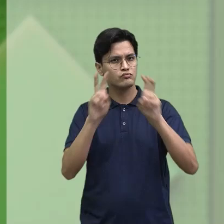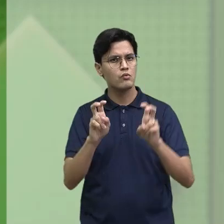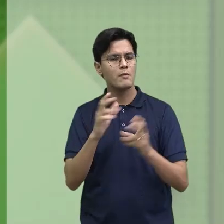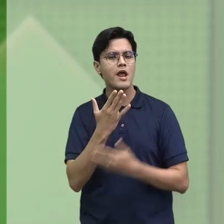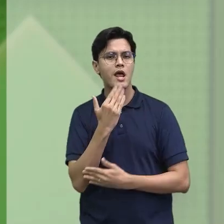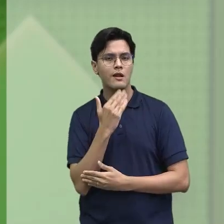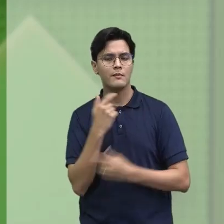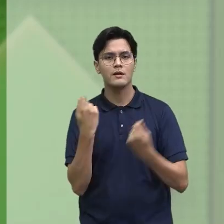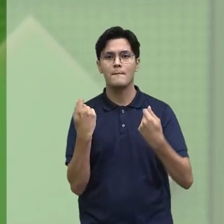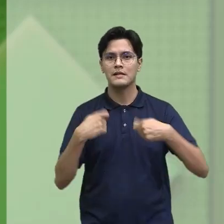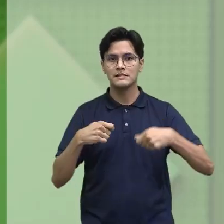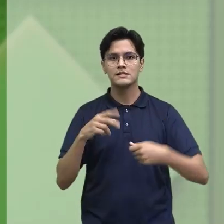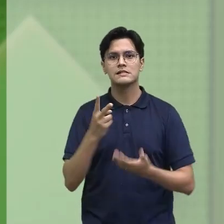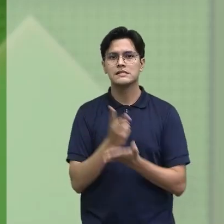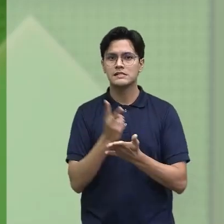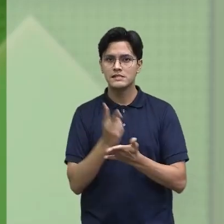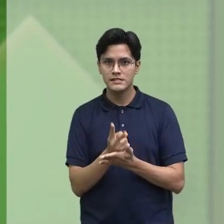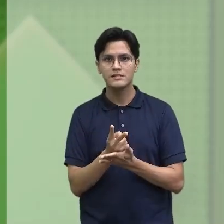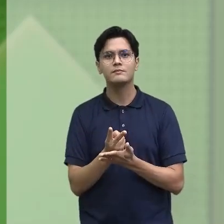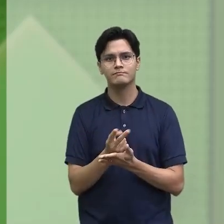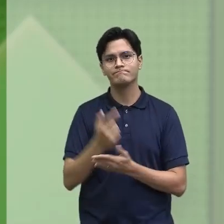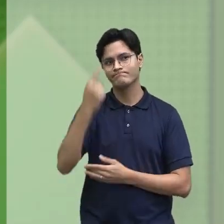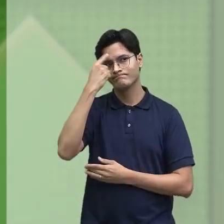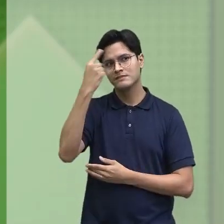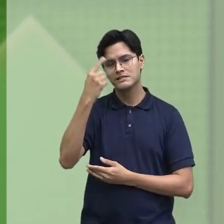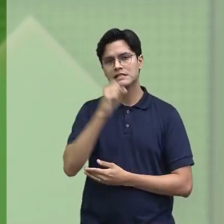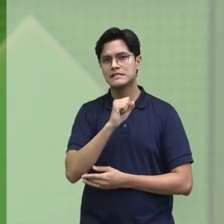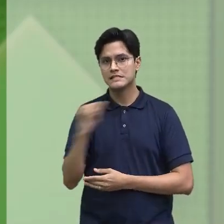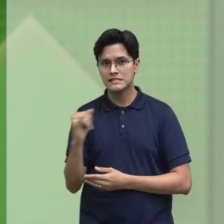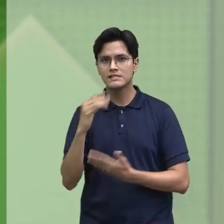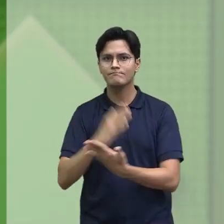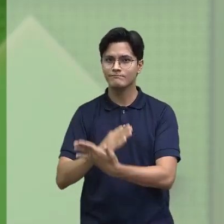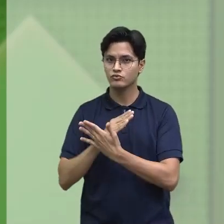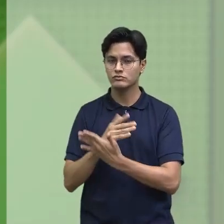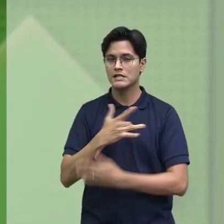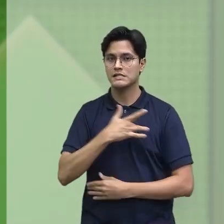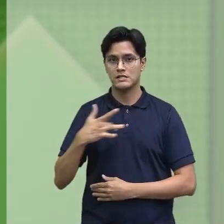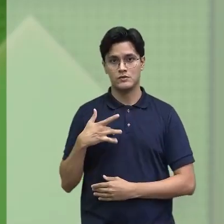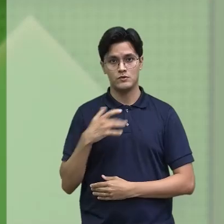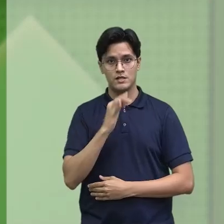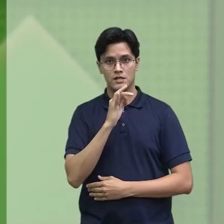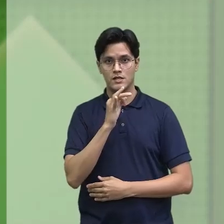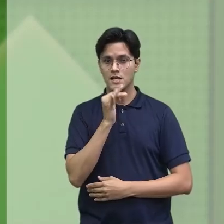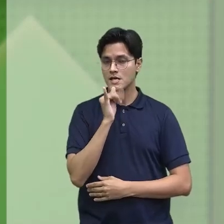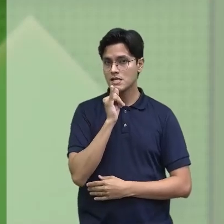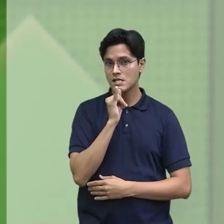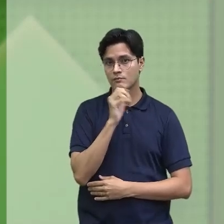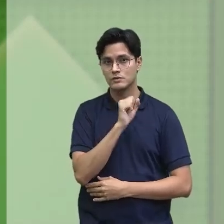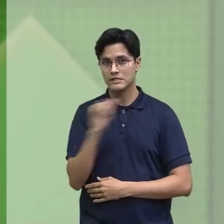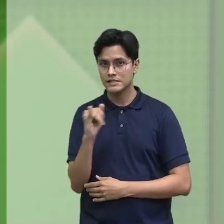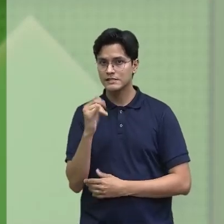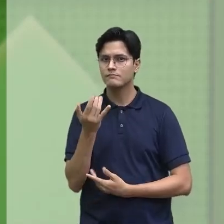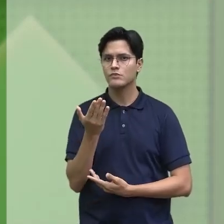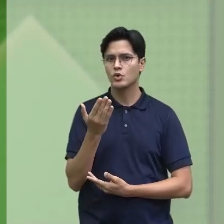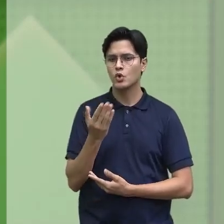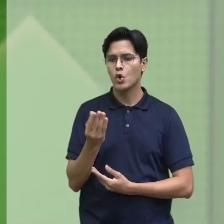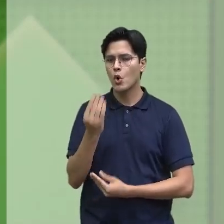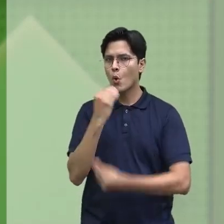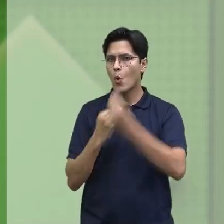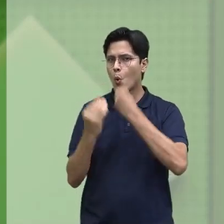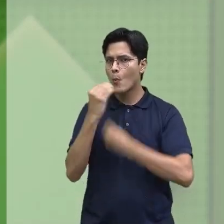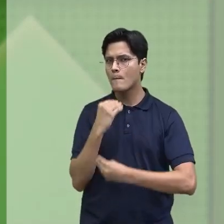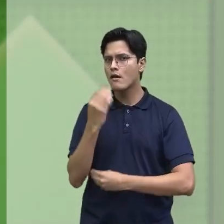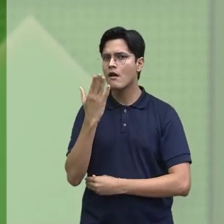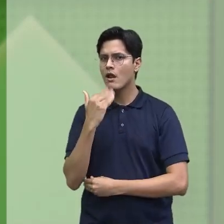sempre pensar aí pelo lado da saúde. Então, imagina consumir um alimento adulterado que nós não estávamos cientes,